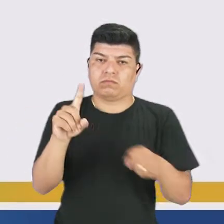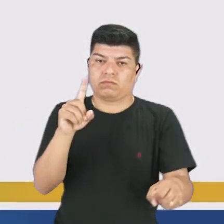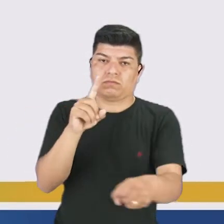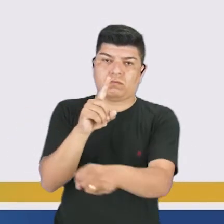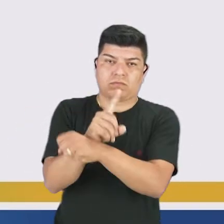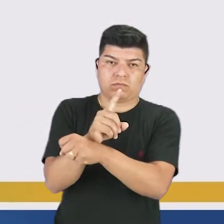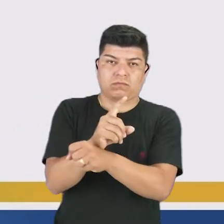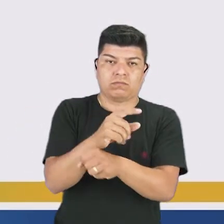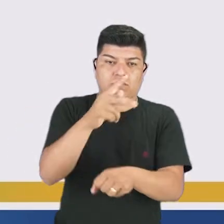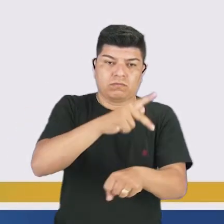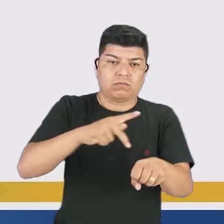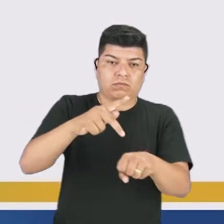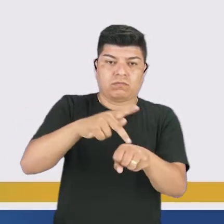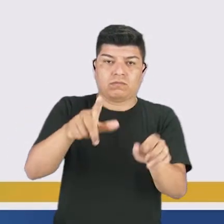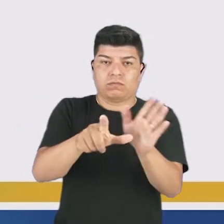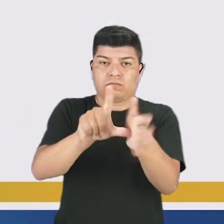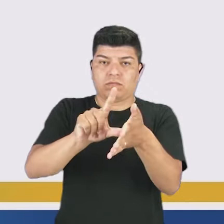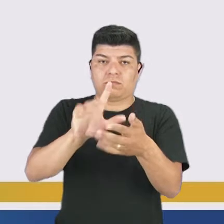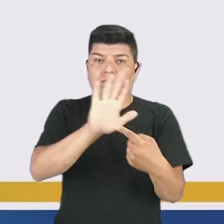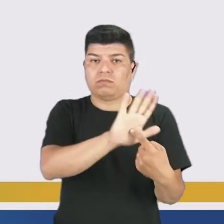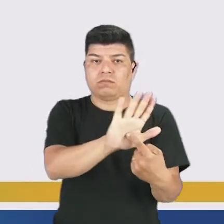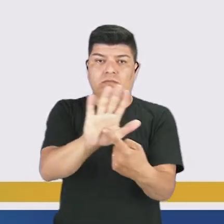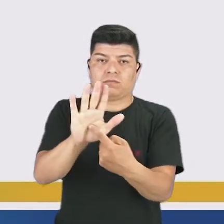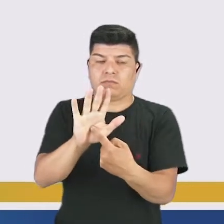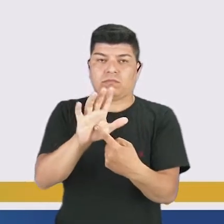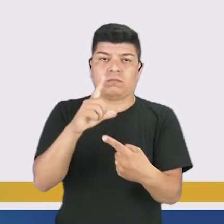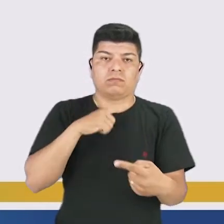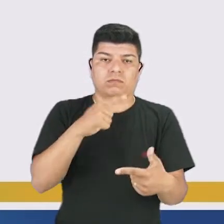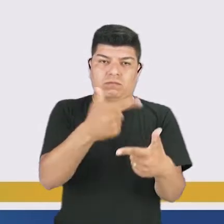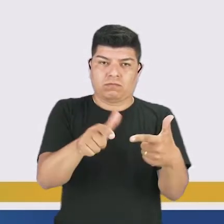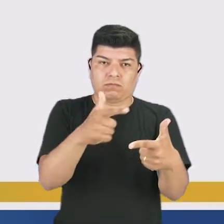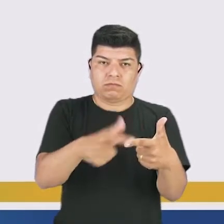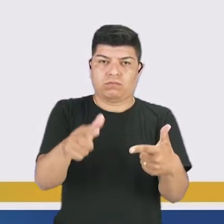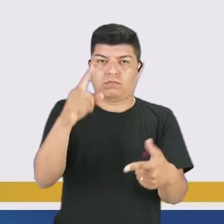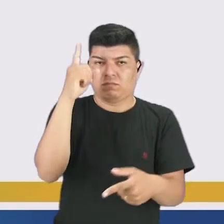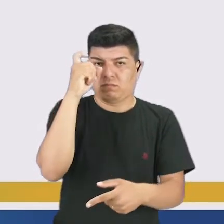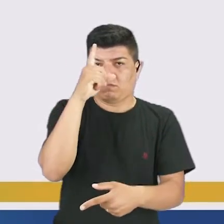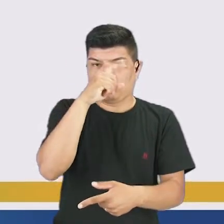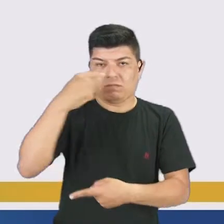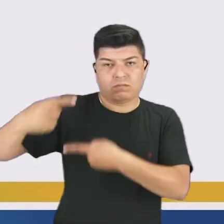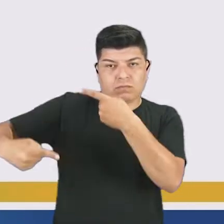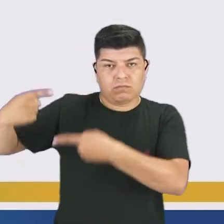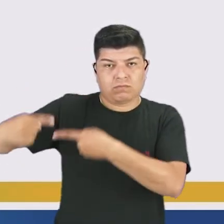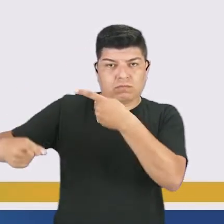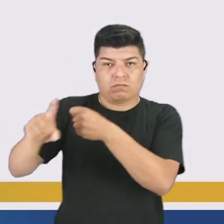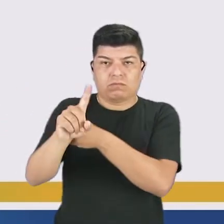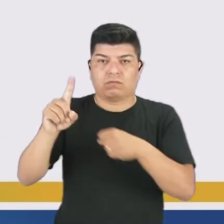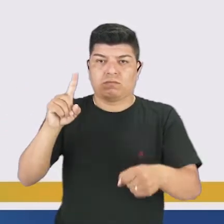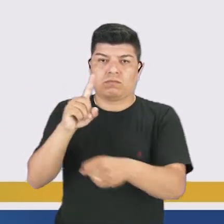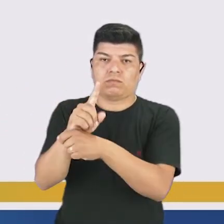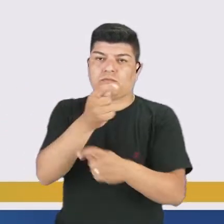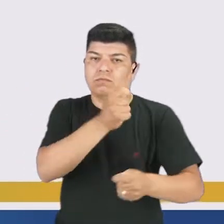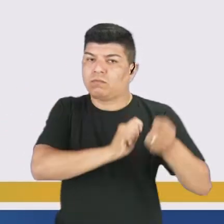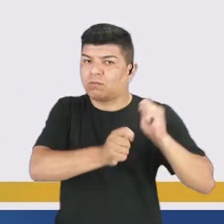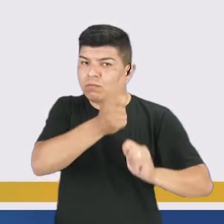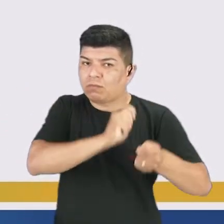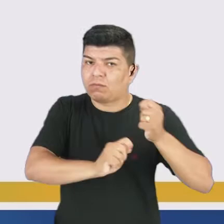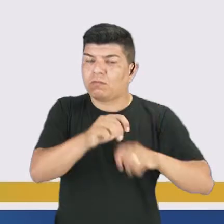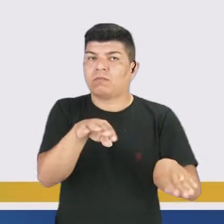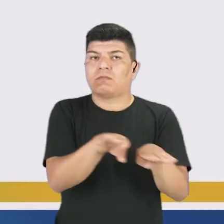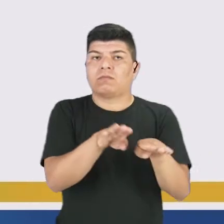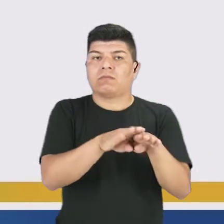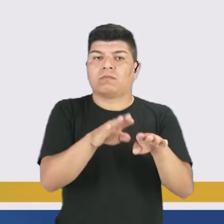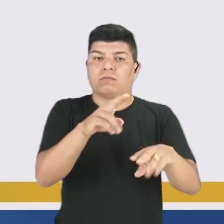nos países que anteriormente me referi, estavam passando por dificuldades políticas e socioeconômicas. Por